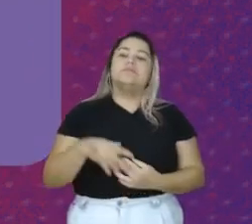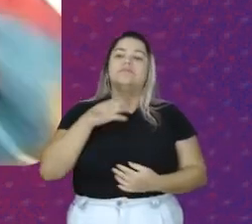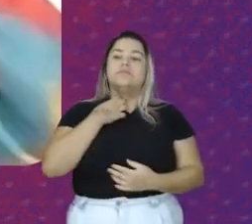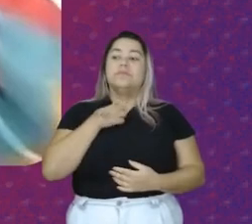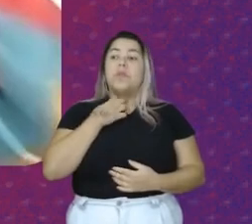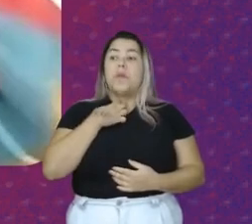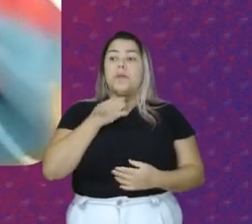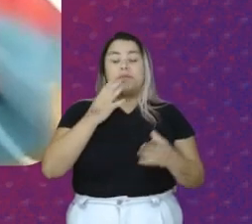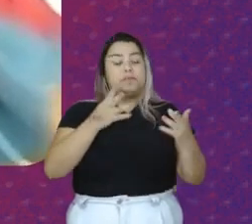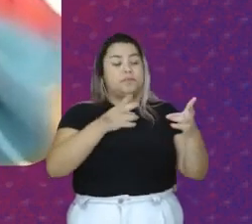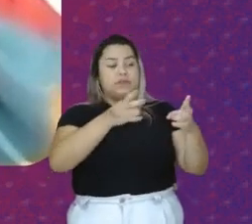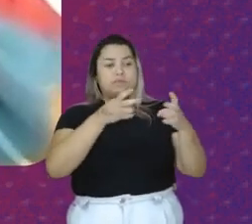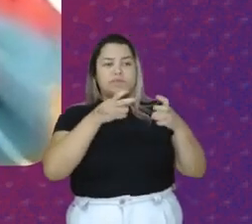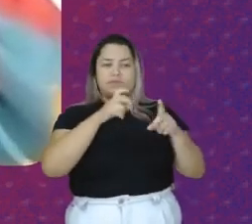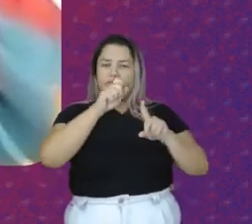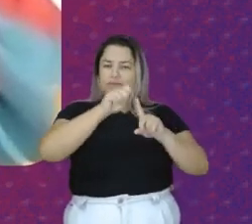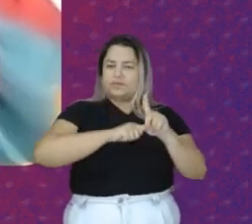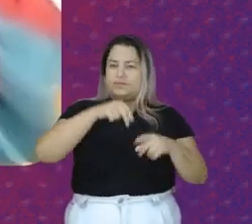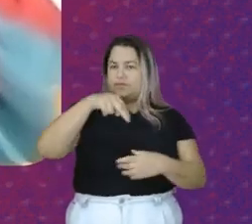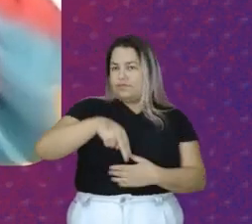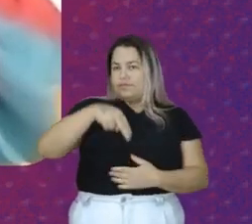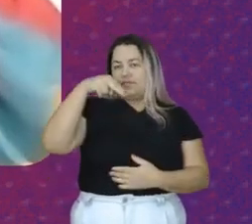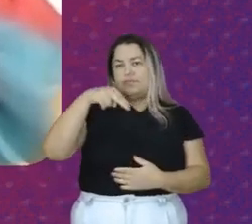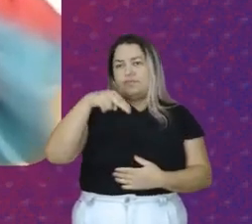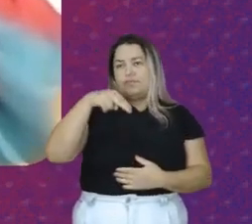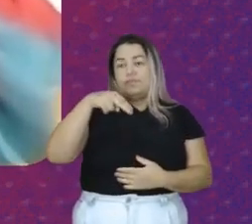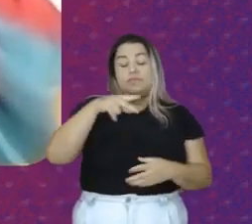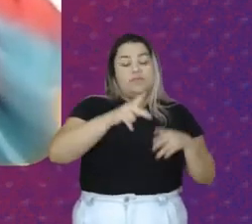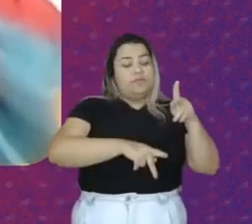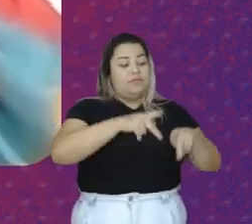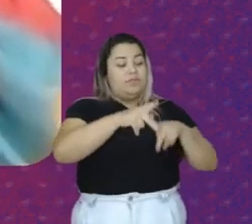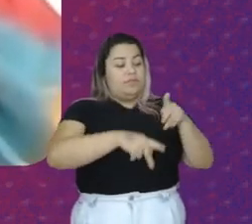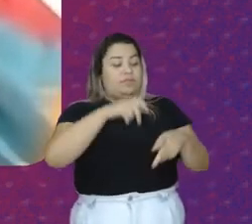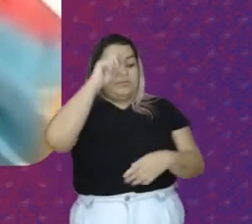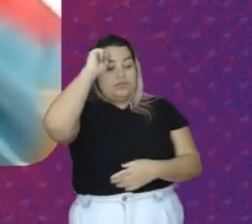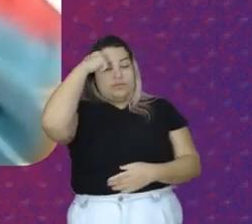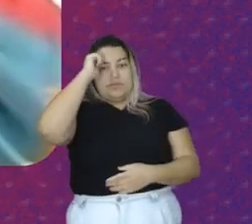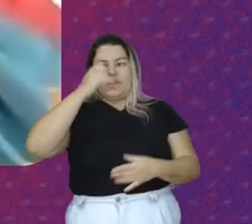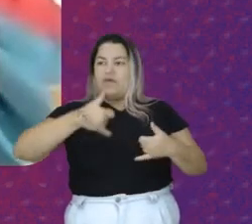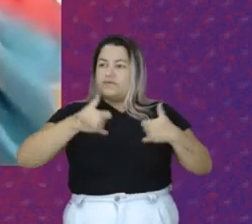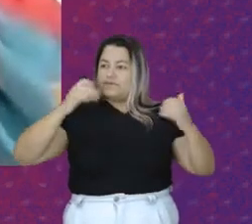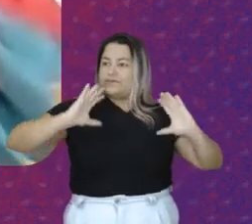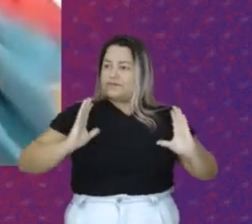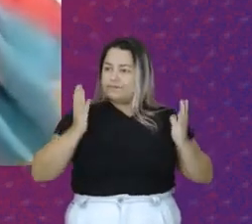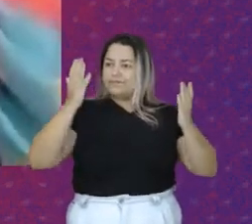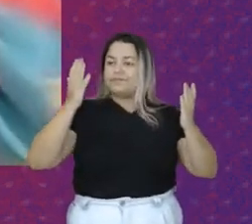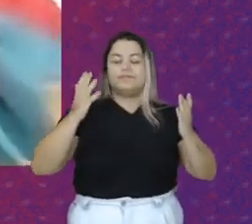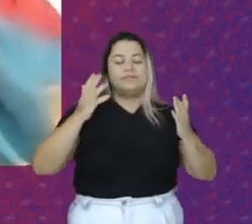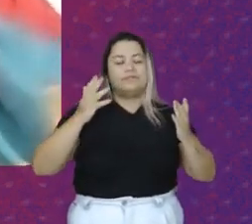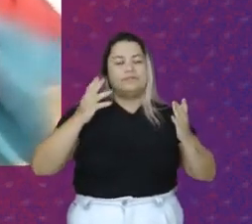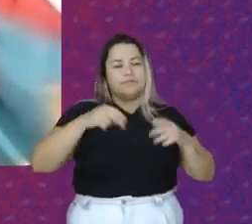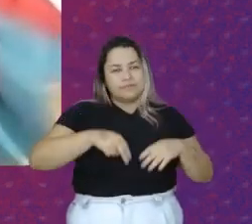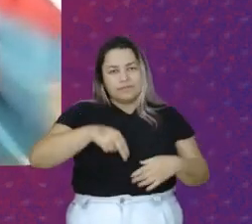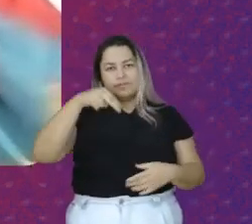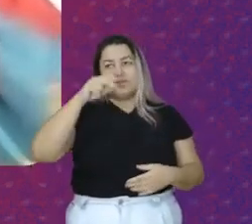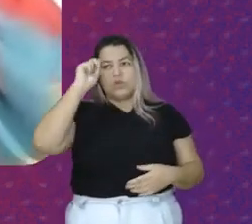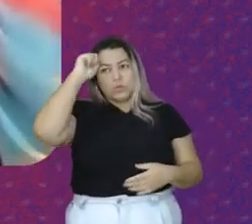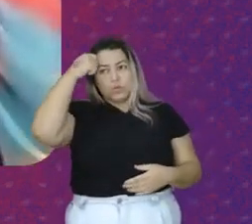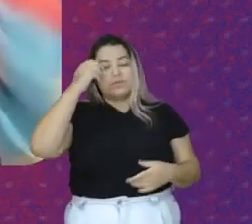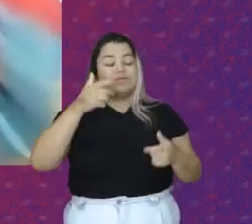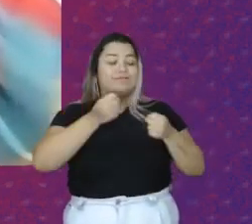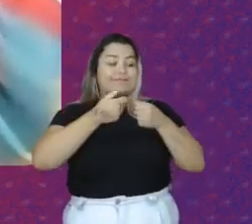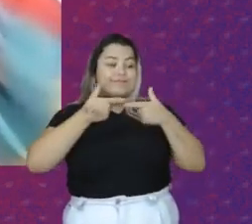Percebam que o mês de novembro não é só o mês dos povos negros, da festa negra, do sorriso negro, é